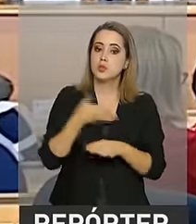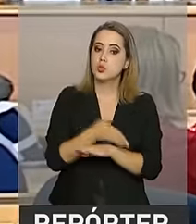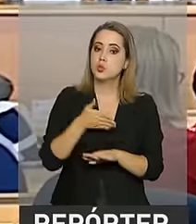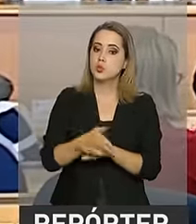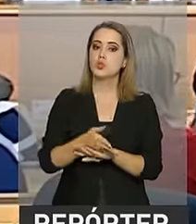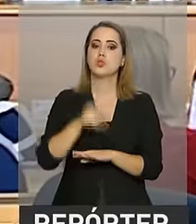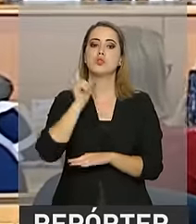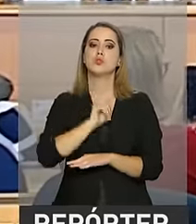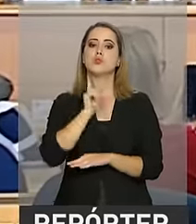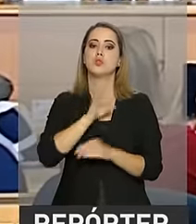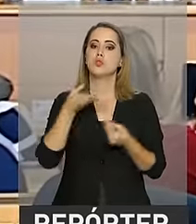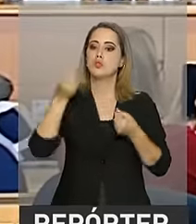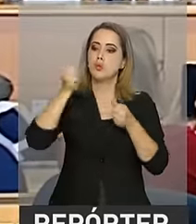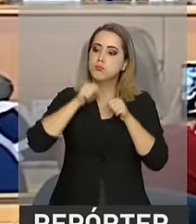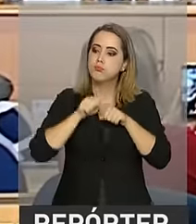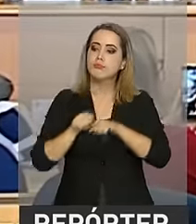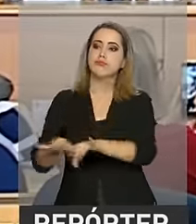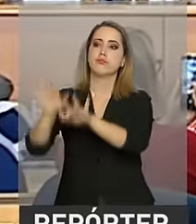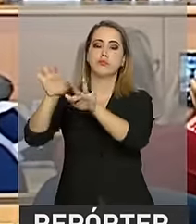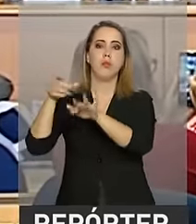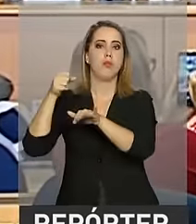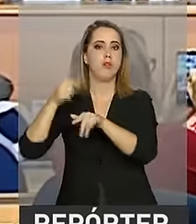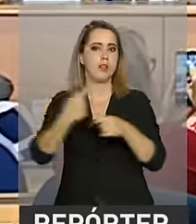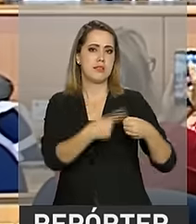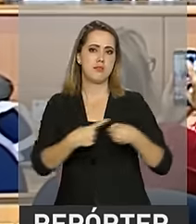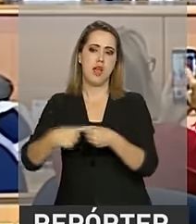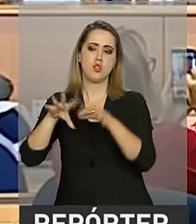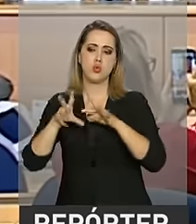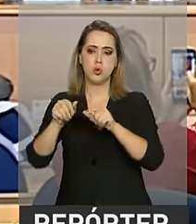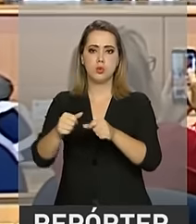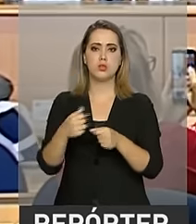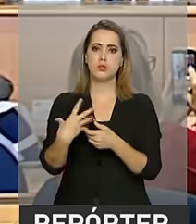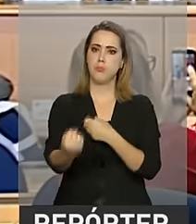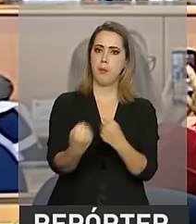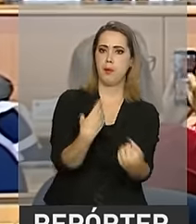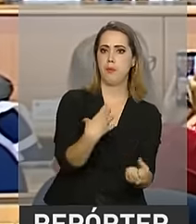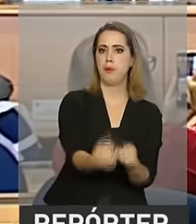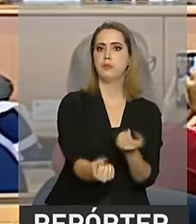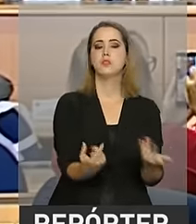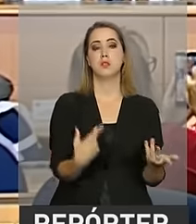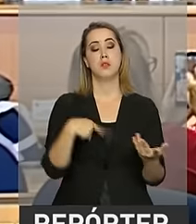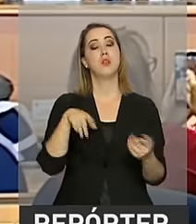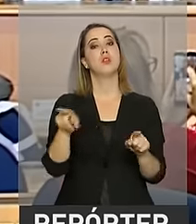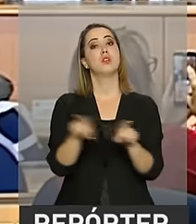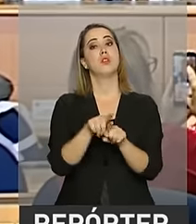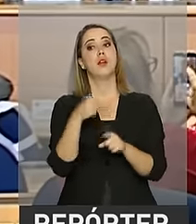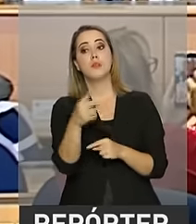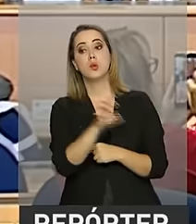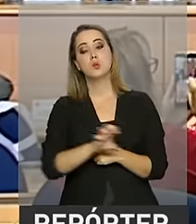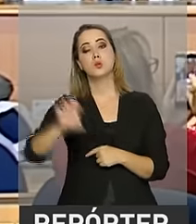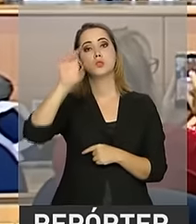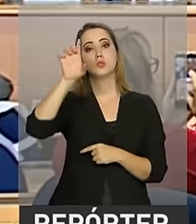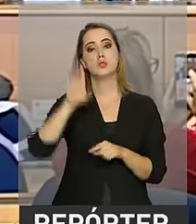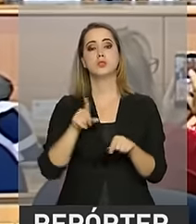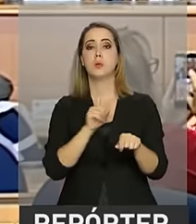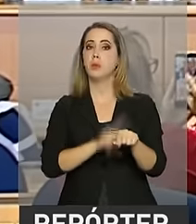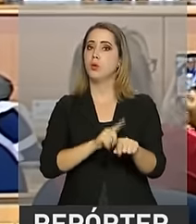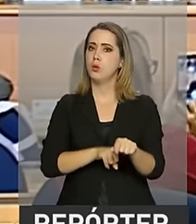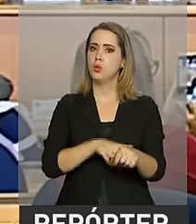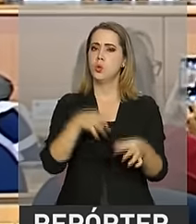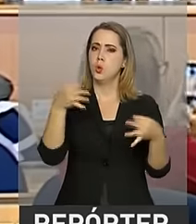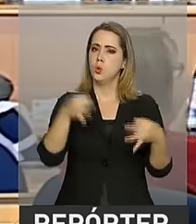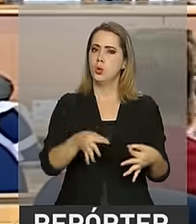regionais e consequentemente aos municípios o estado também está auxiliando os municípios na programação da sua